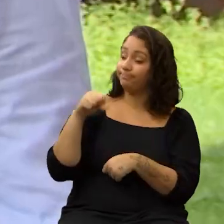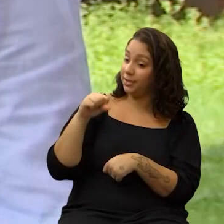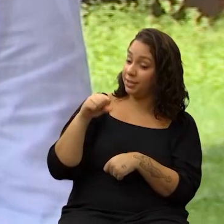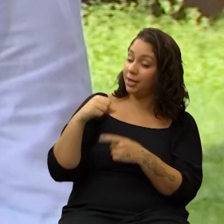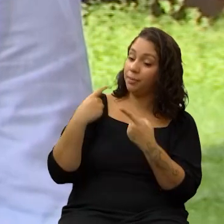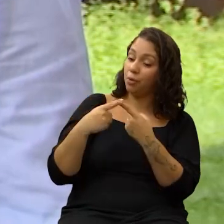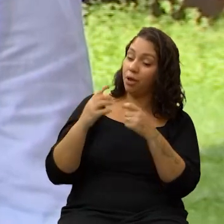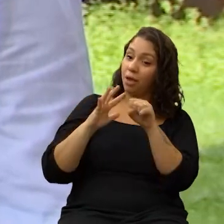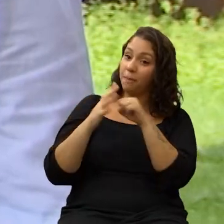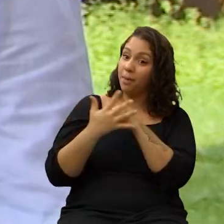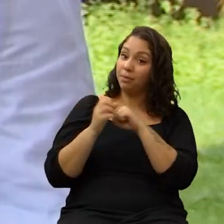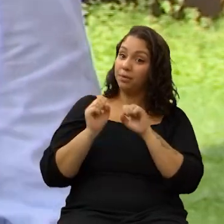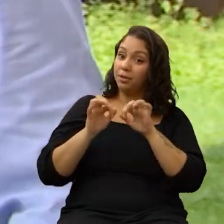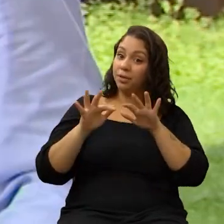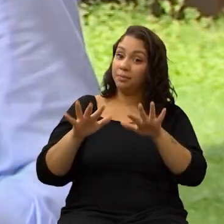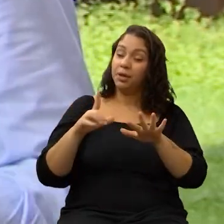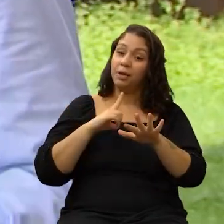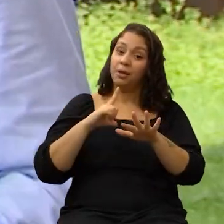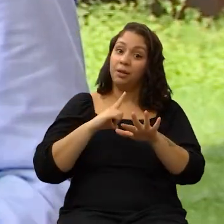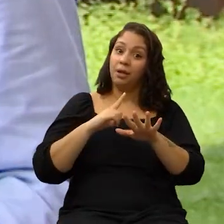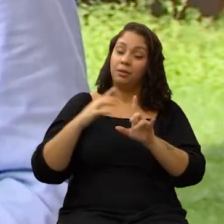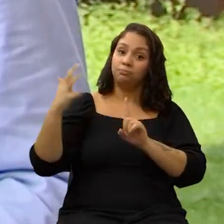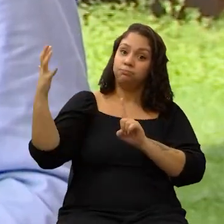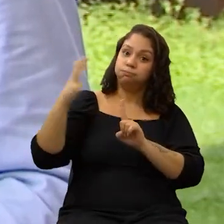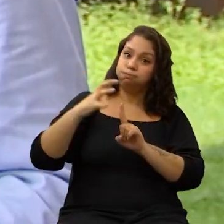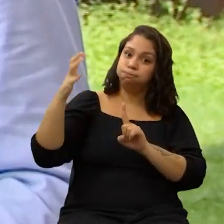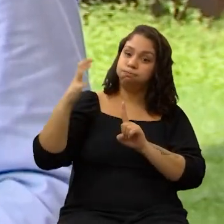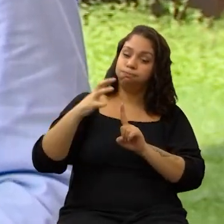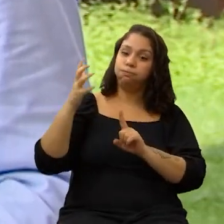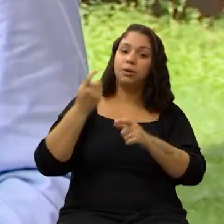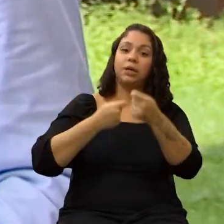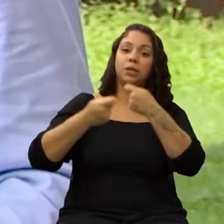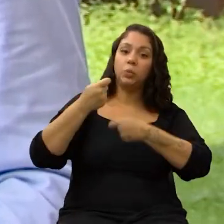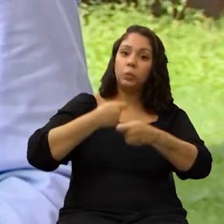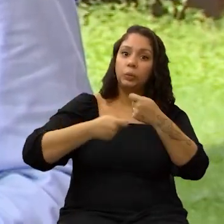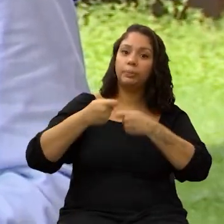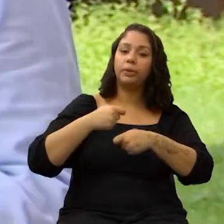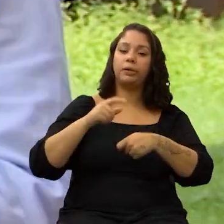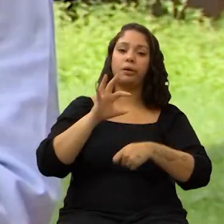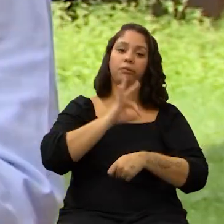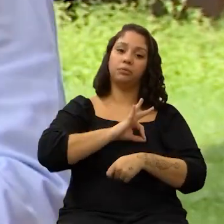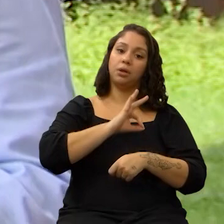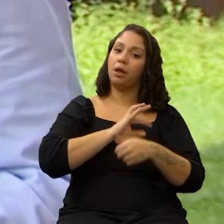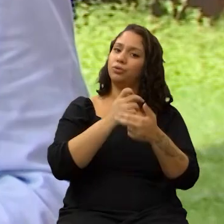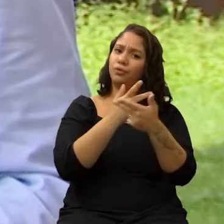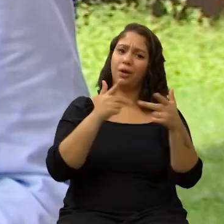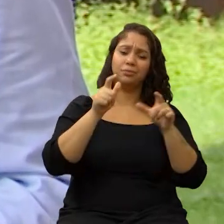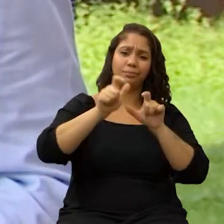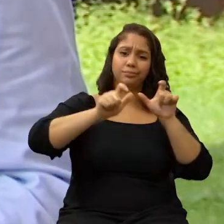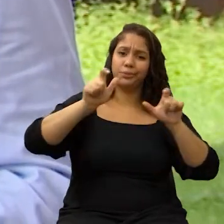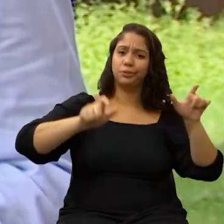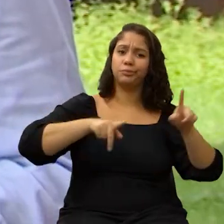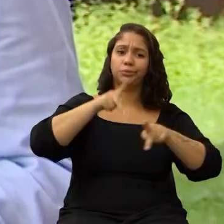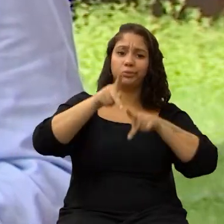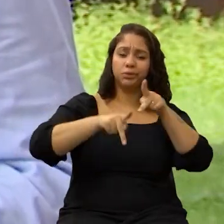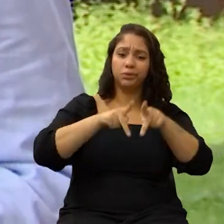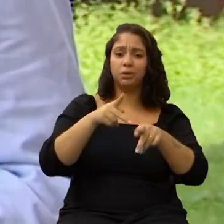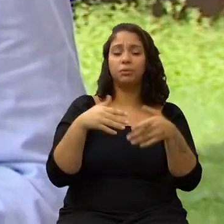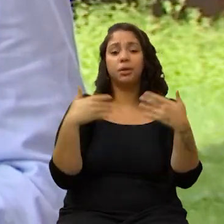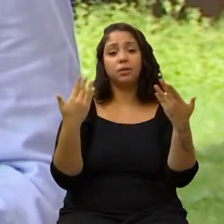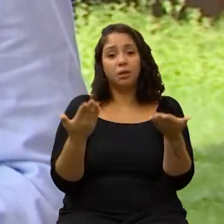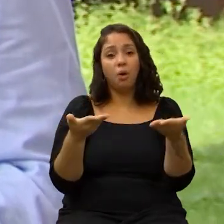Sim, porque a pandemia afetou muito a economia, afetou muito a renda de uma grande parte da população.